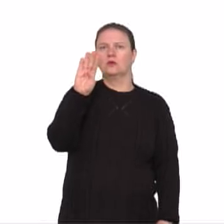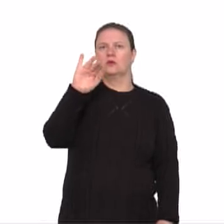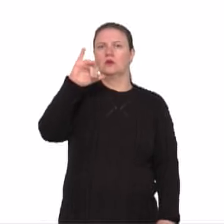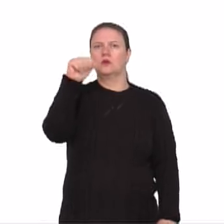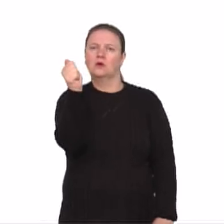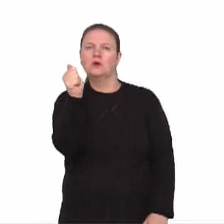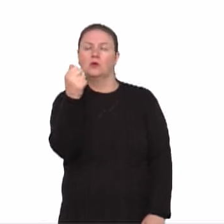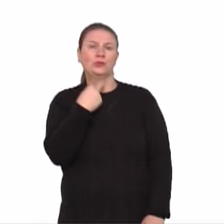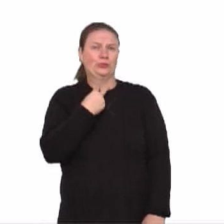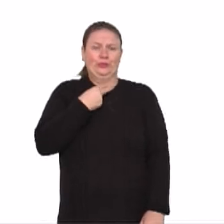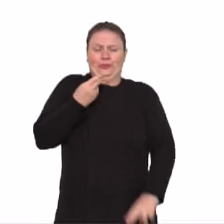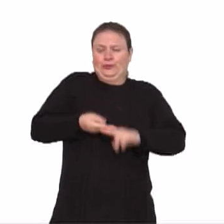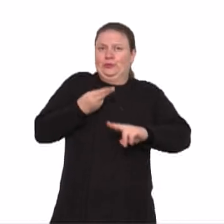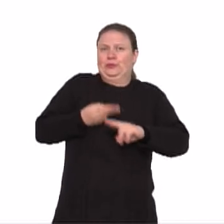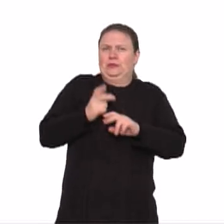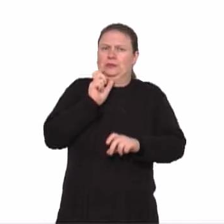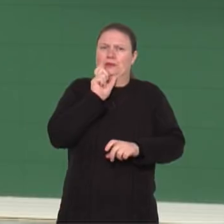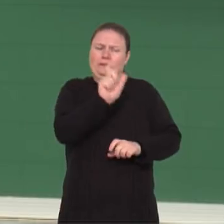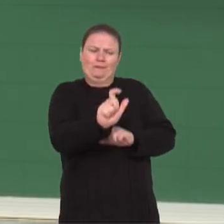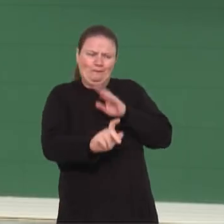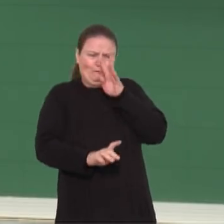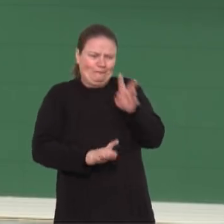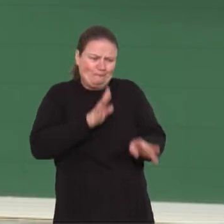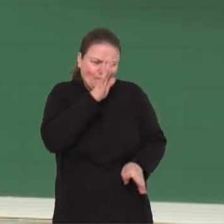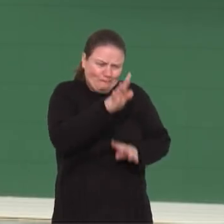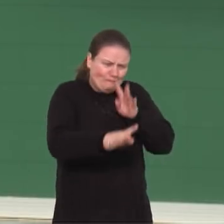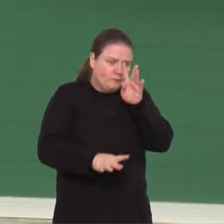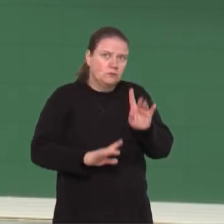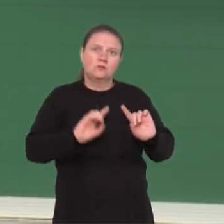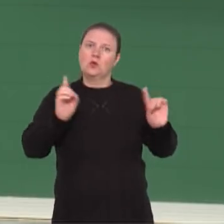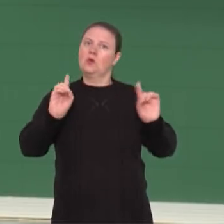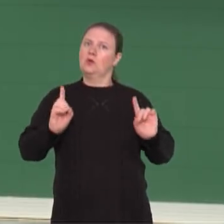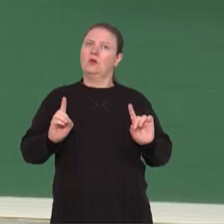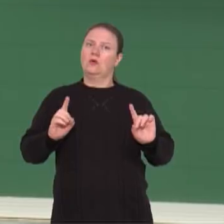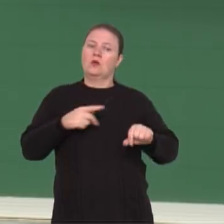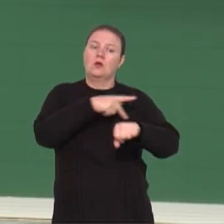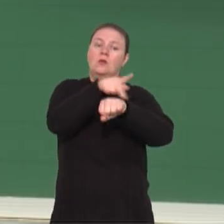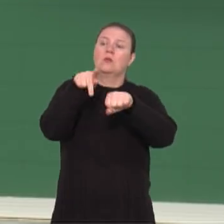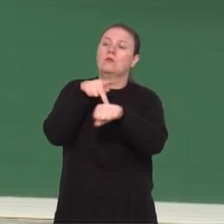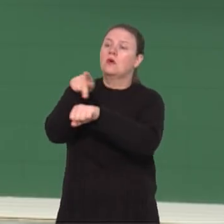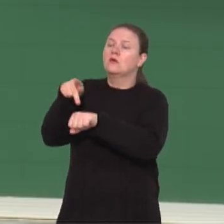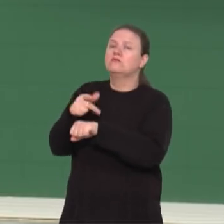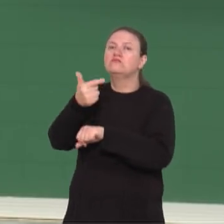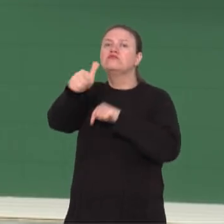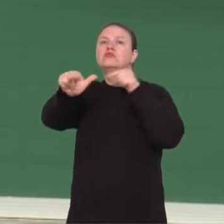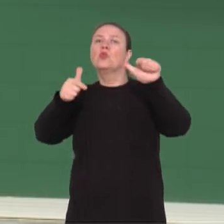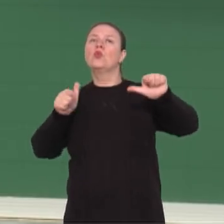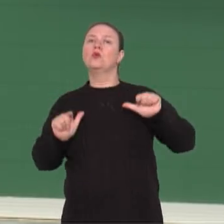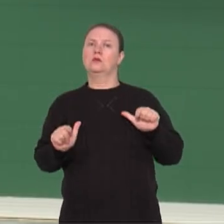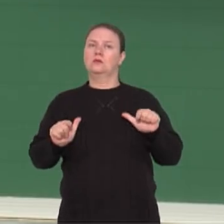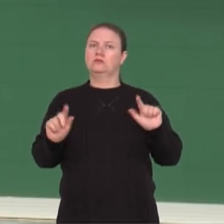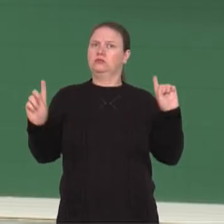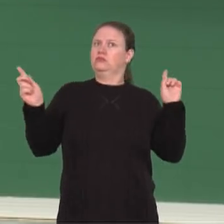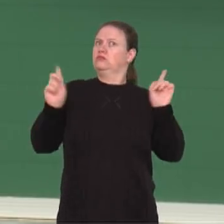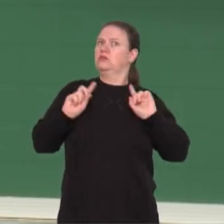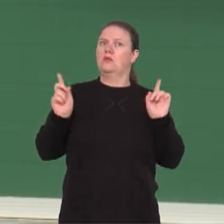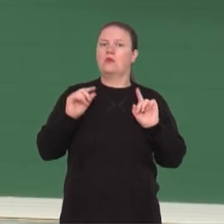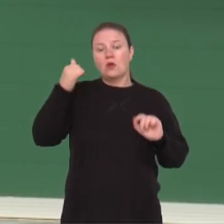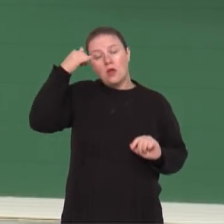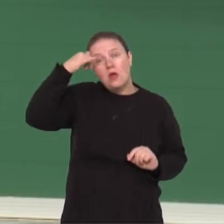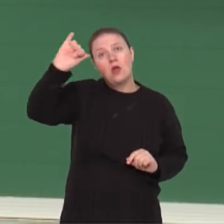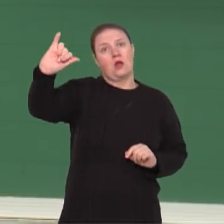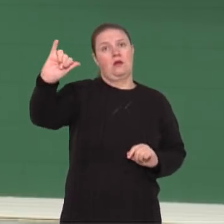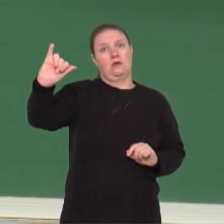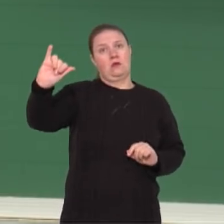aí utilizar palavras ofensivas às pessoas que são estrangeiras, que vêm de outro país, né, para evitarmos aí